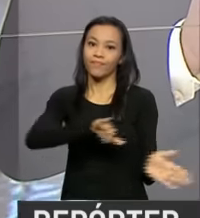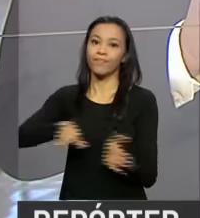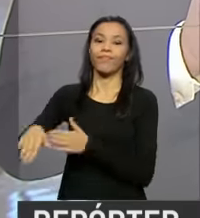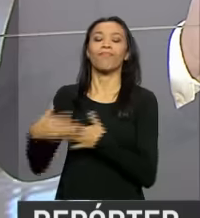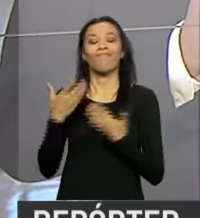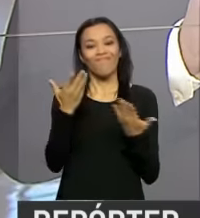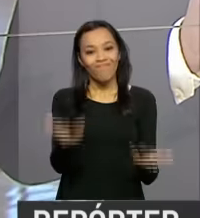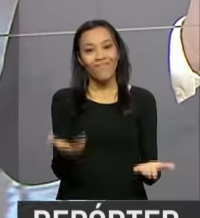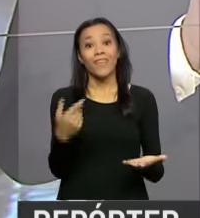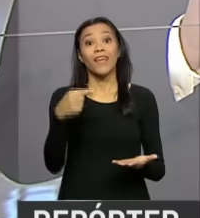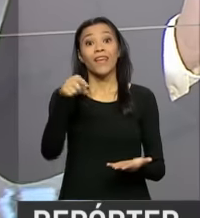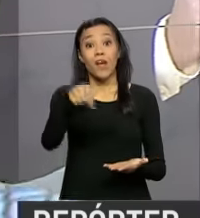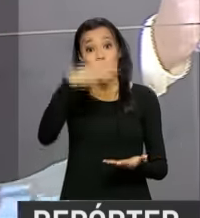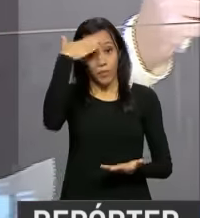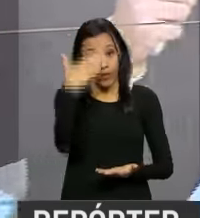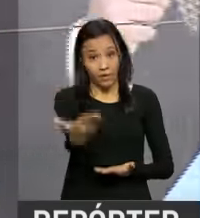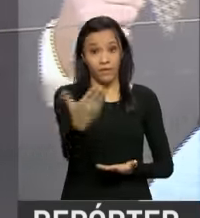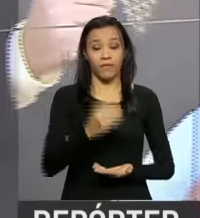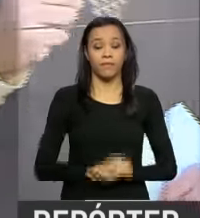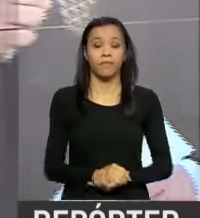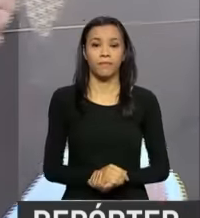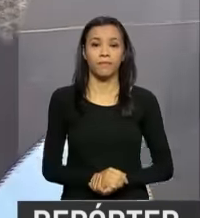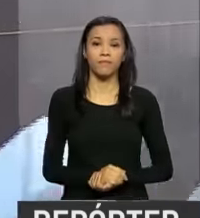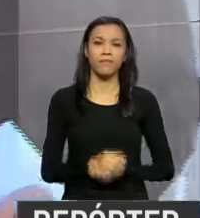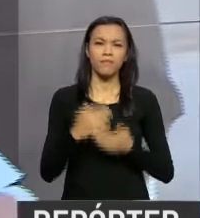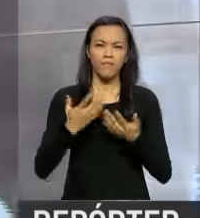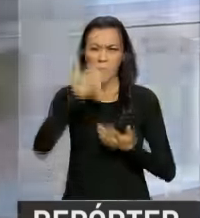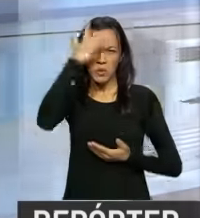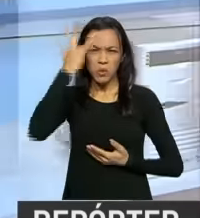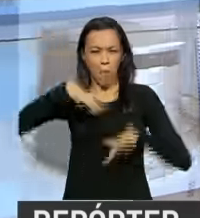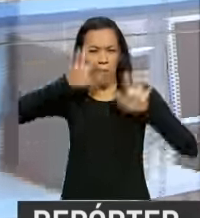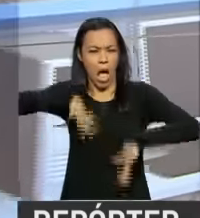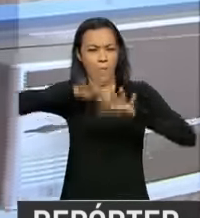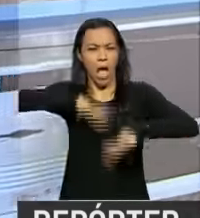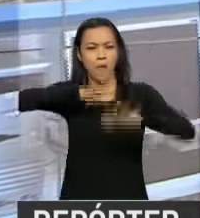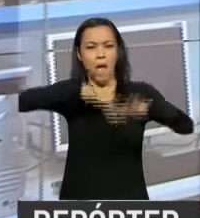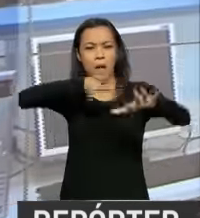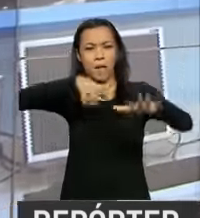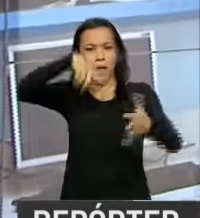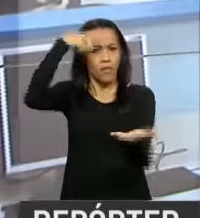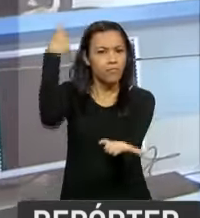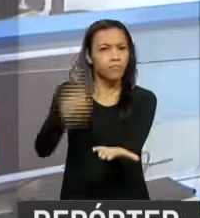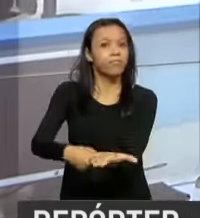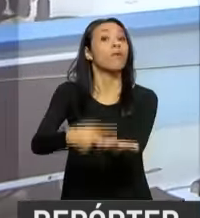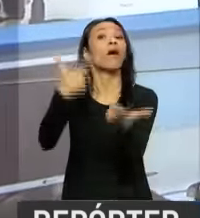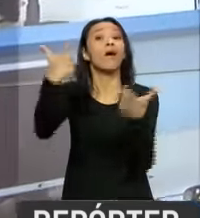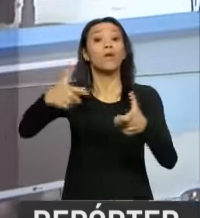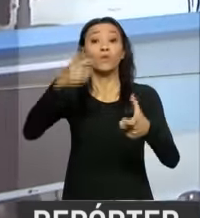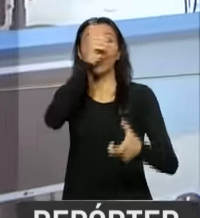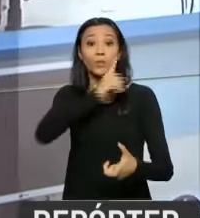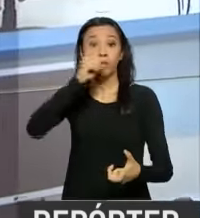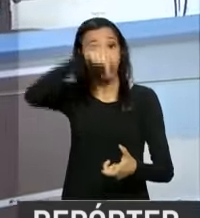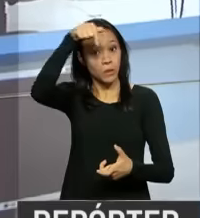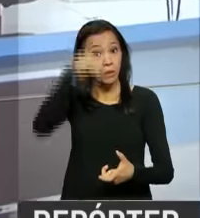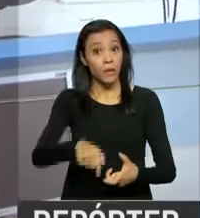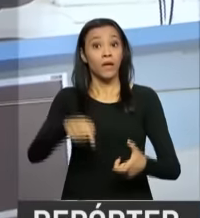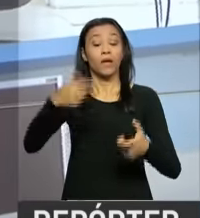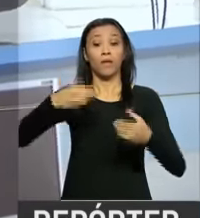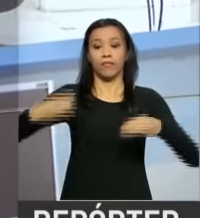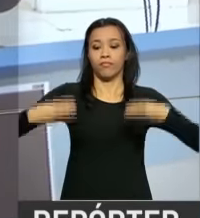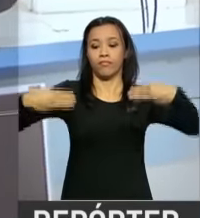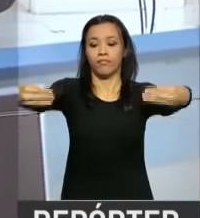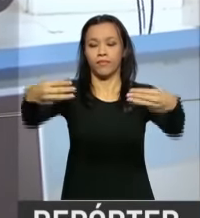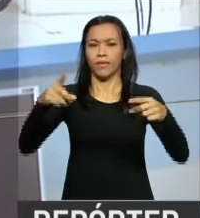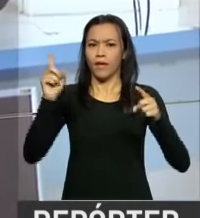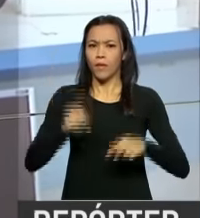ao vivo do Palácio do Planalto. Obrigado, João. Manifestantes se reuniram neste domingo na Esplanada dos Ministérios, aqui em Brasília, na Marcha